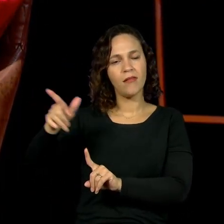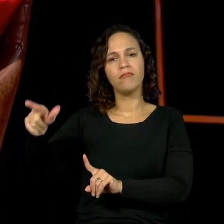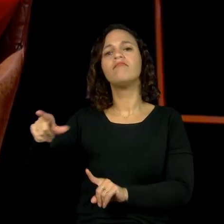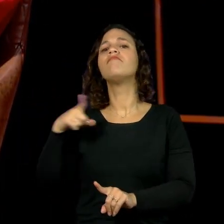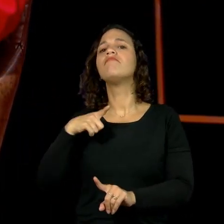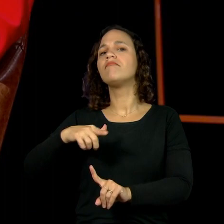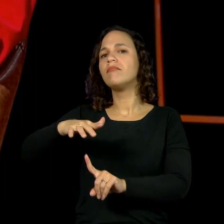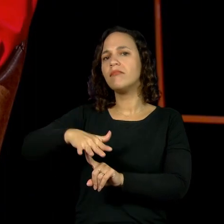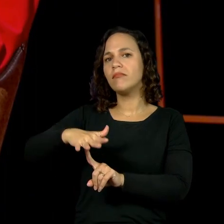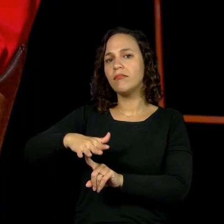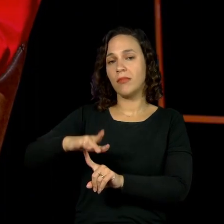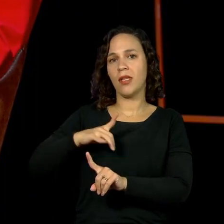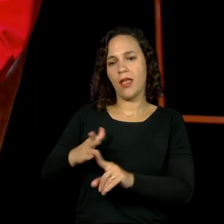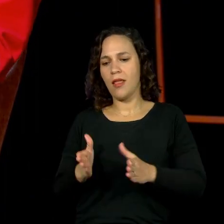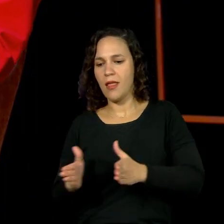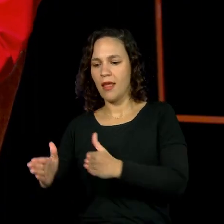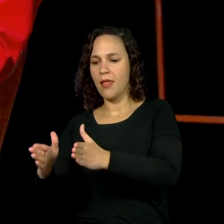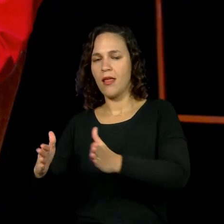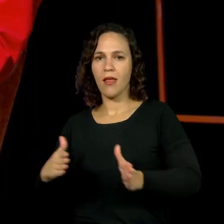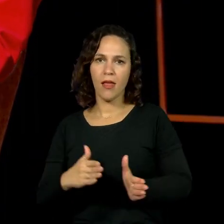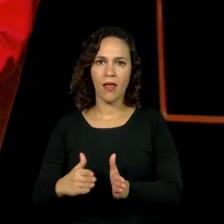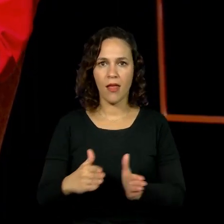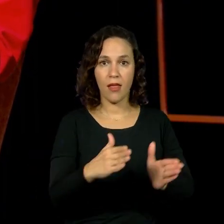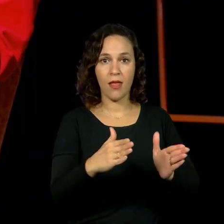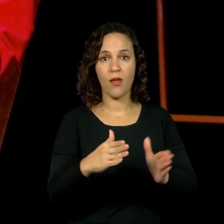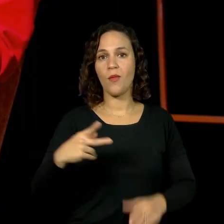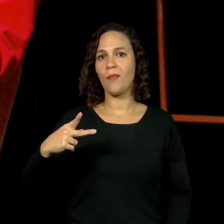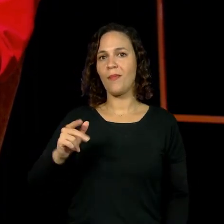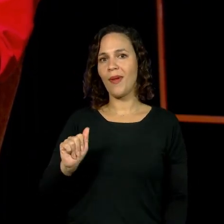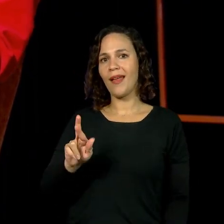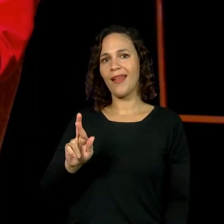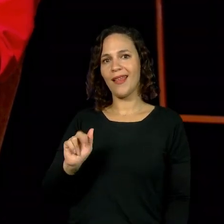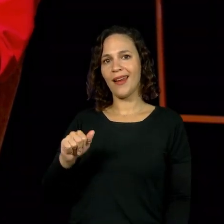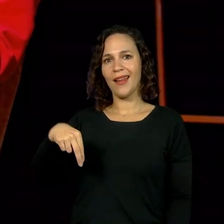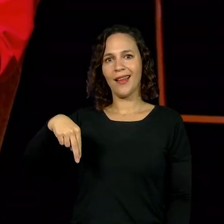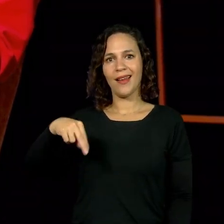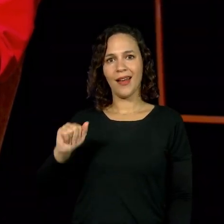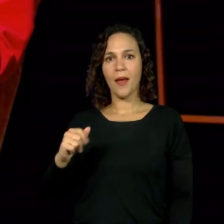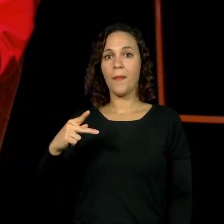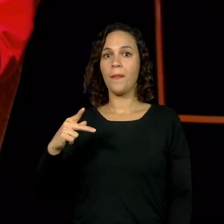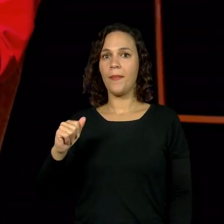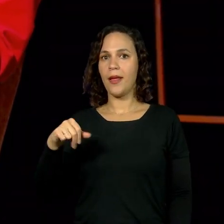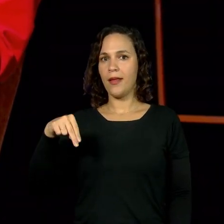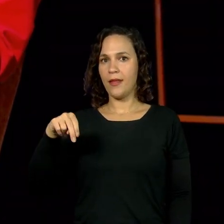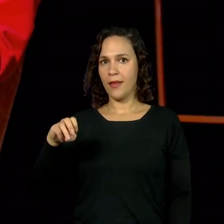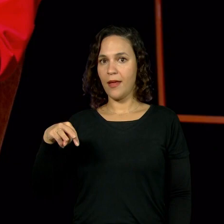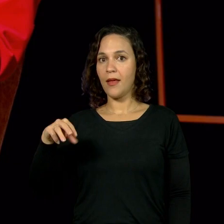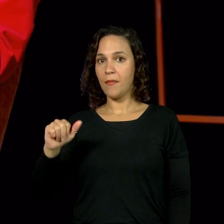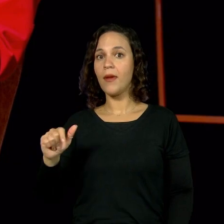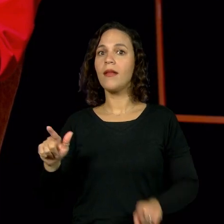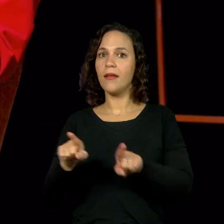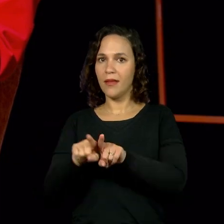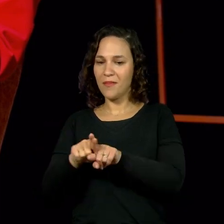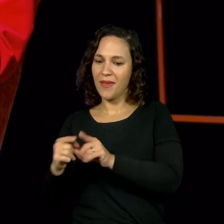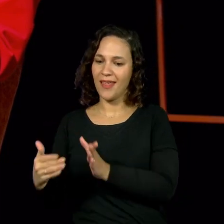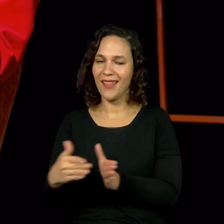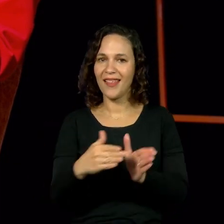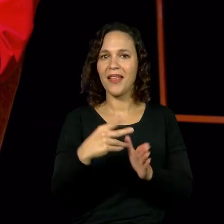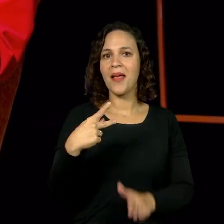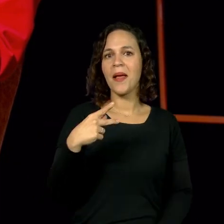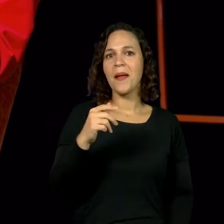Cidade banhada ali pelos rios Paranapanema e Rio Pardo, né? Rio Pardo, faço questão de ter